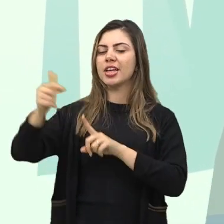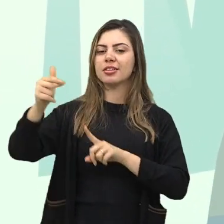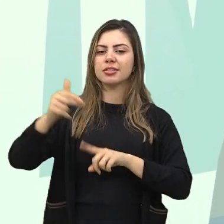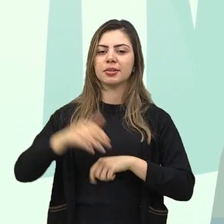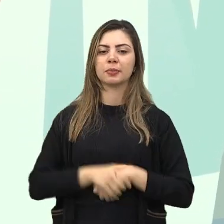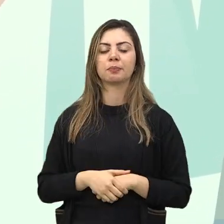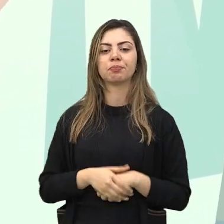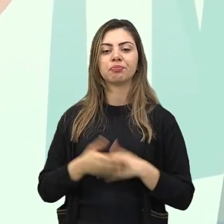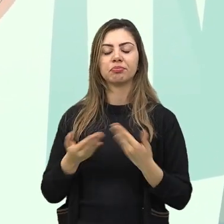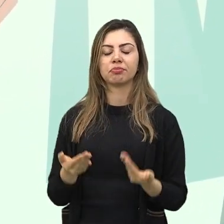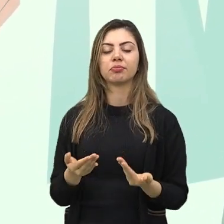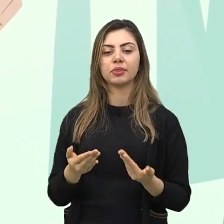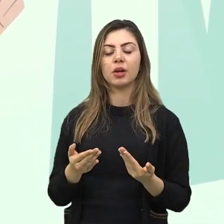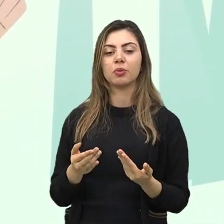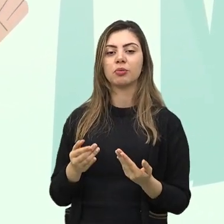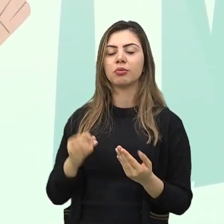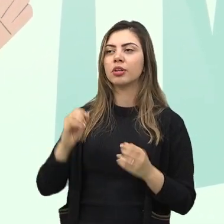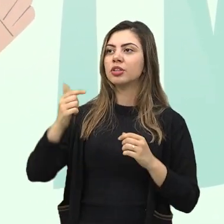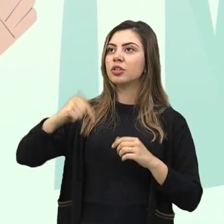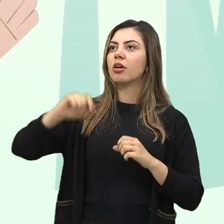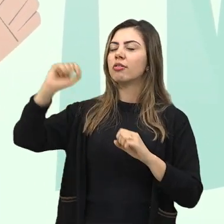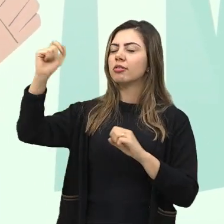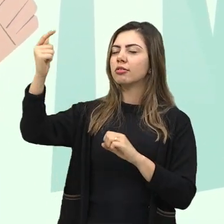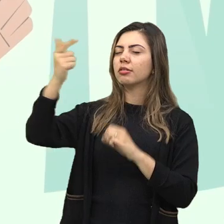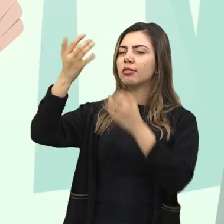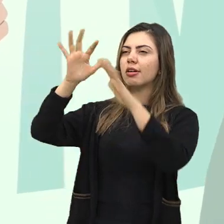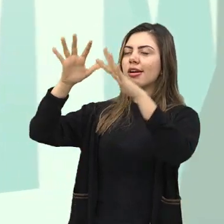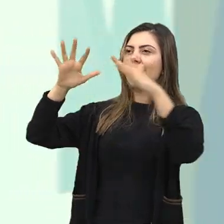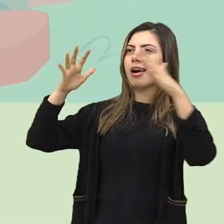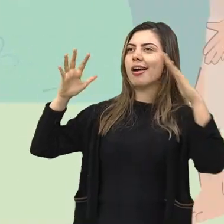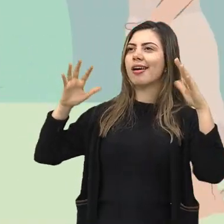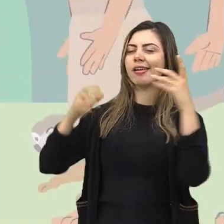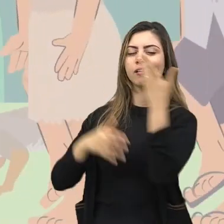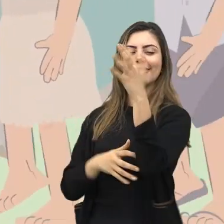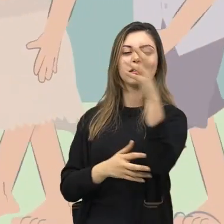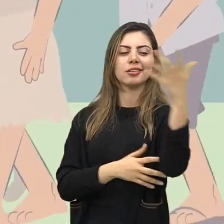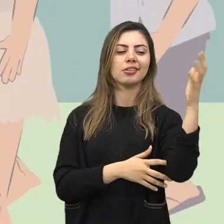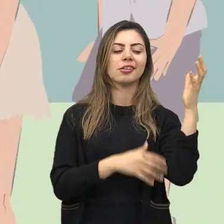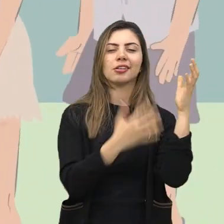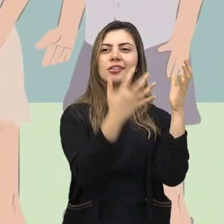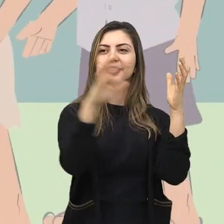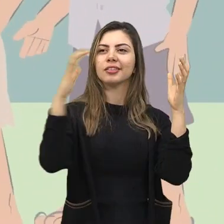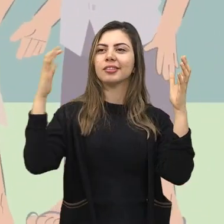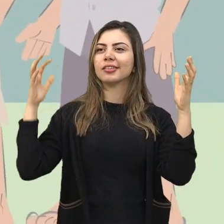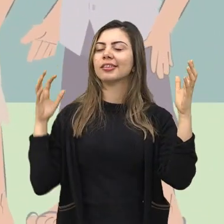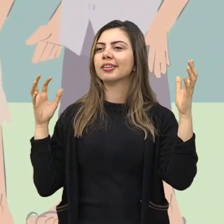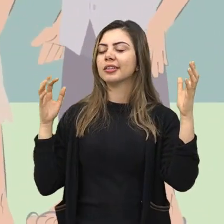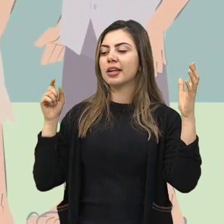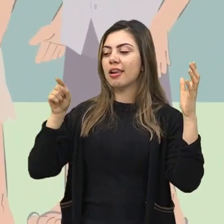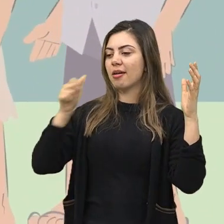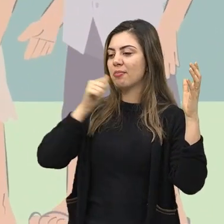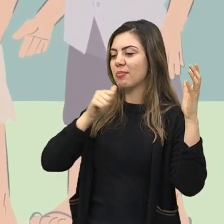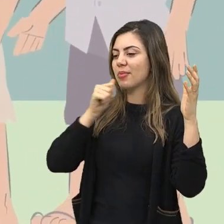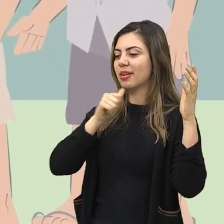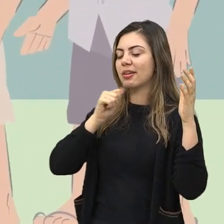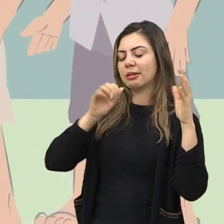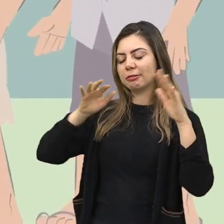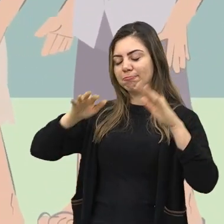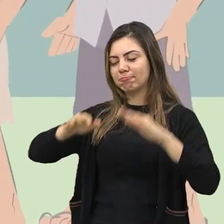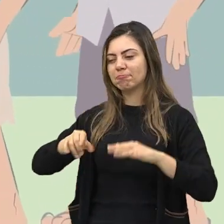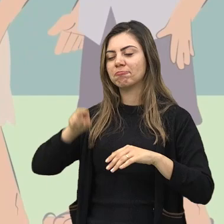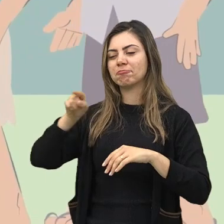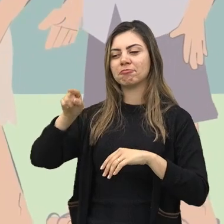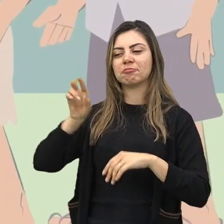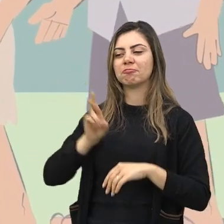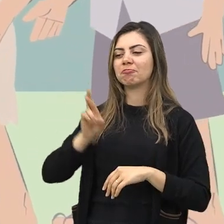Ao final da batalha, a luz voltou a brilhar sobre a Amazônia, e a floresta reverenciou Maia como uma protetora